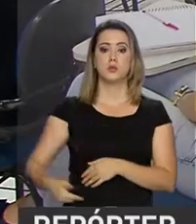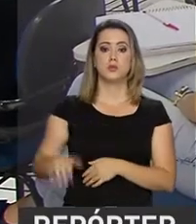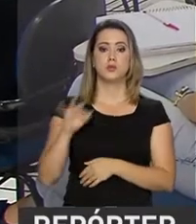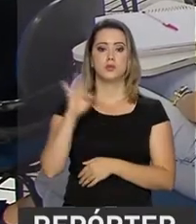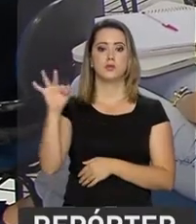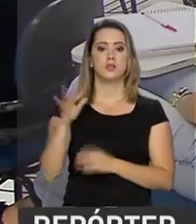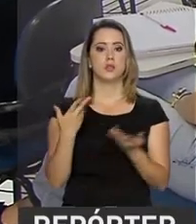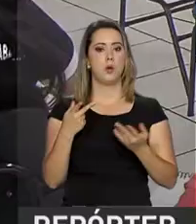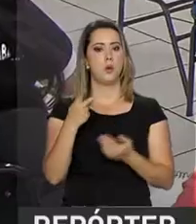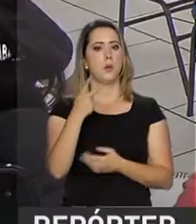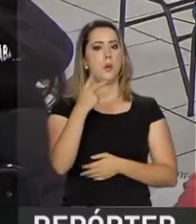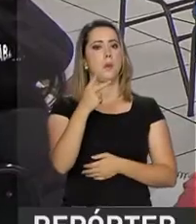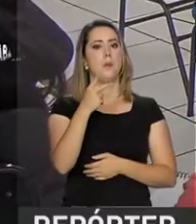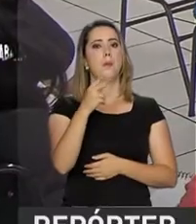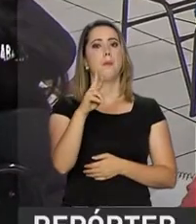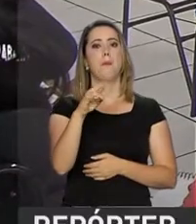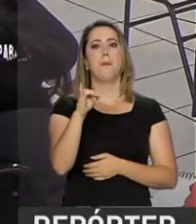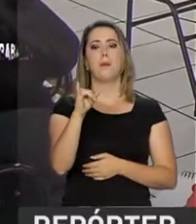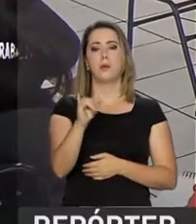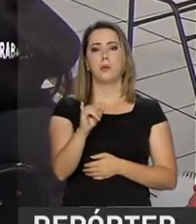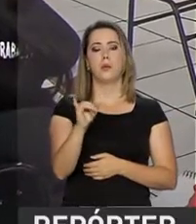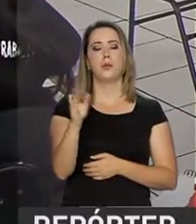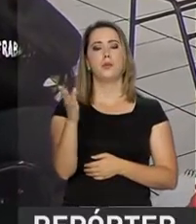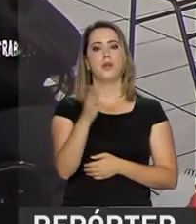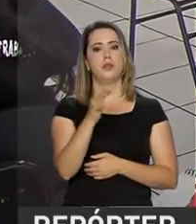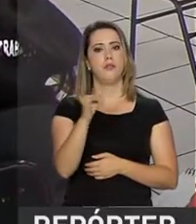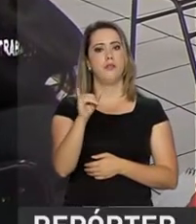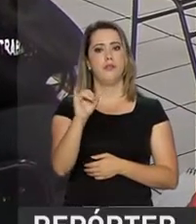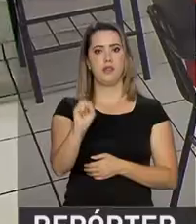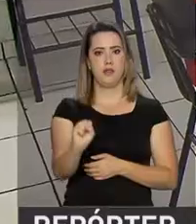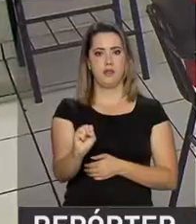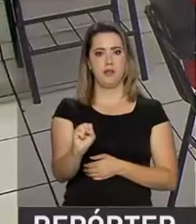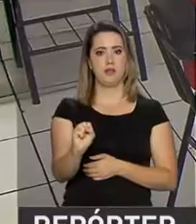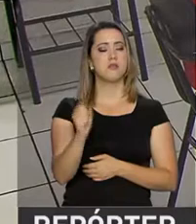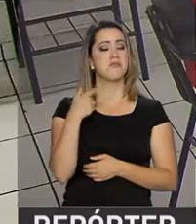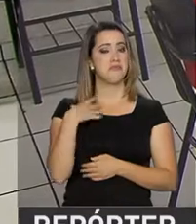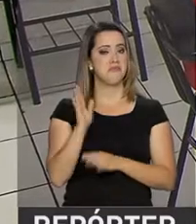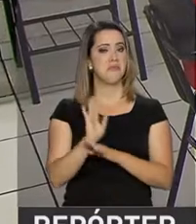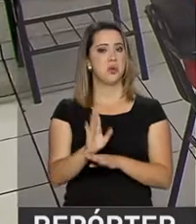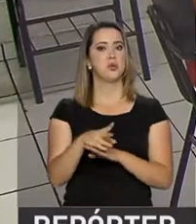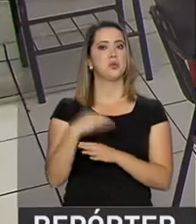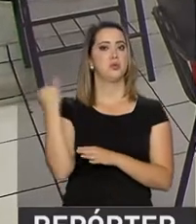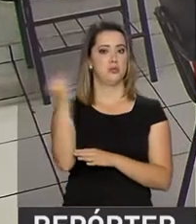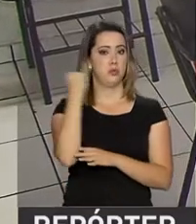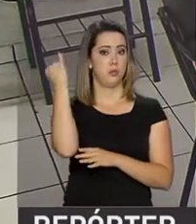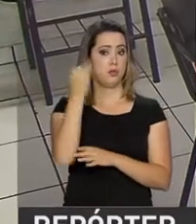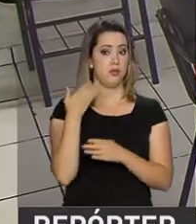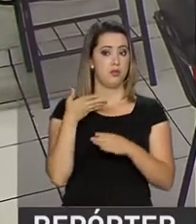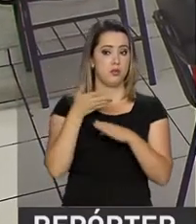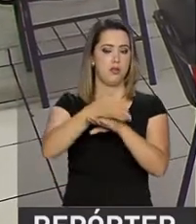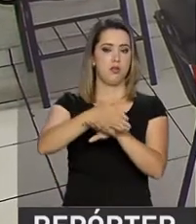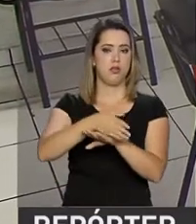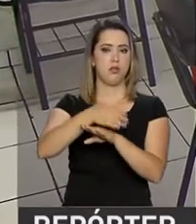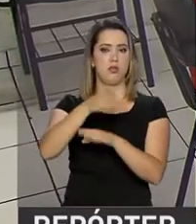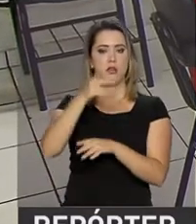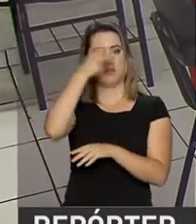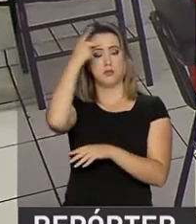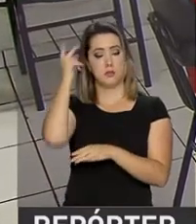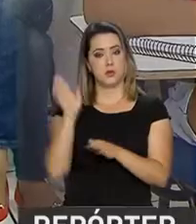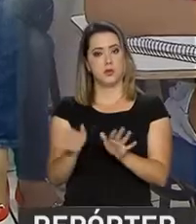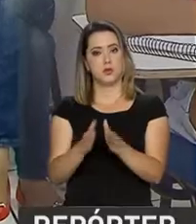universidade para todos prouni e financiamento estudantil fies tem um peso importante no acesso dos mais pobres à